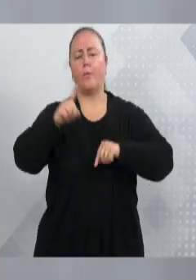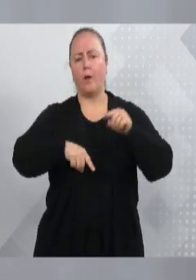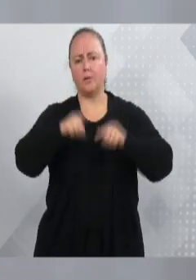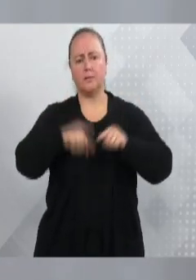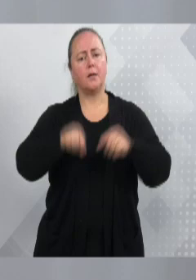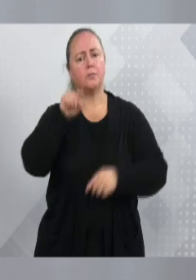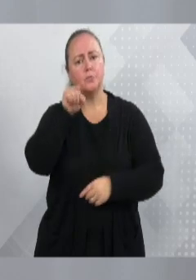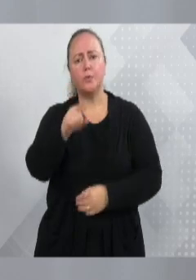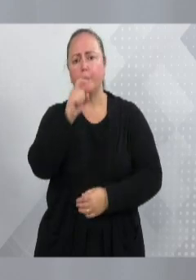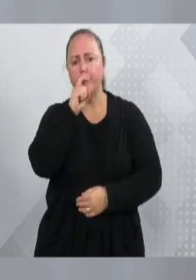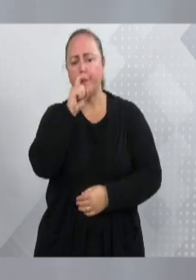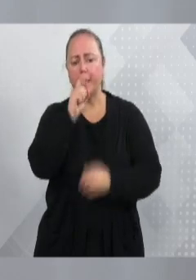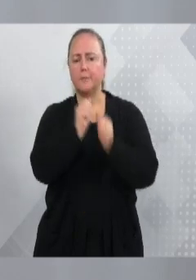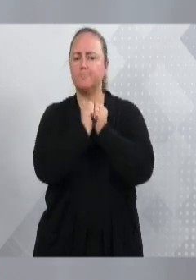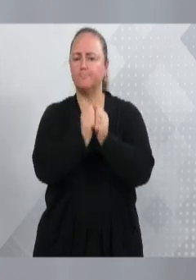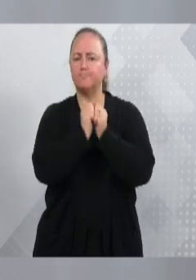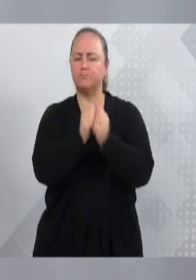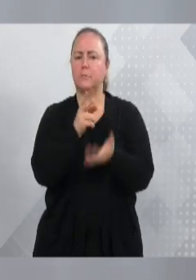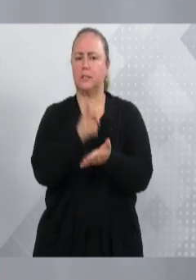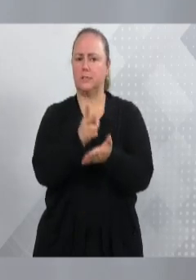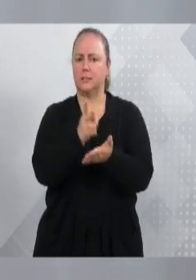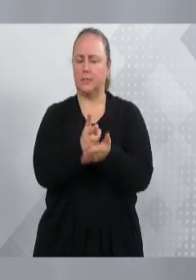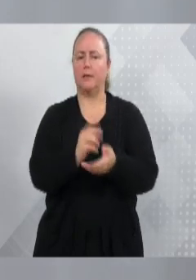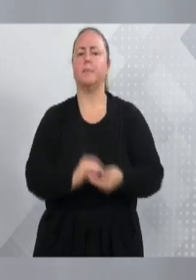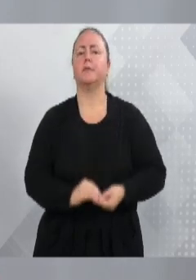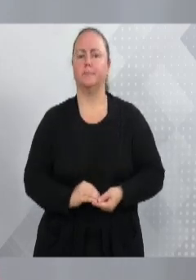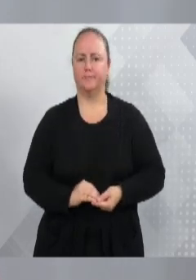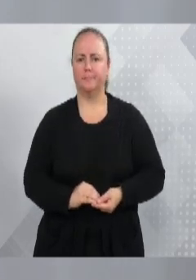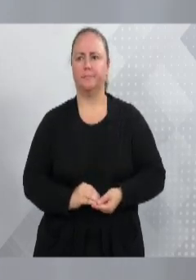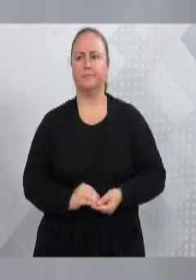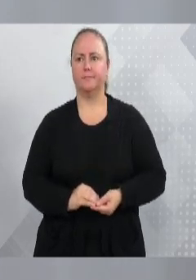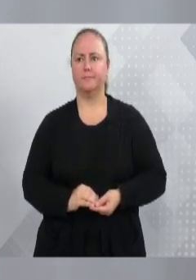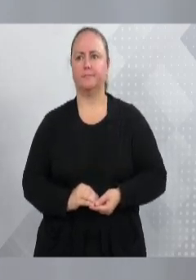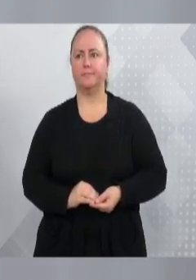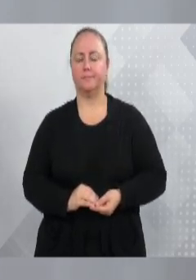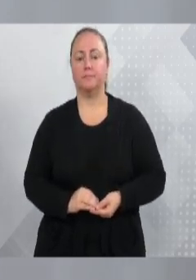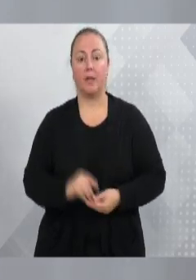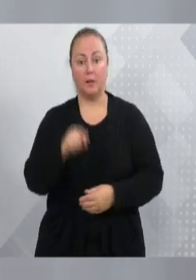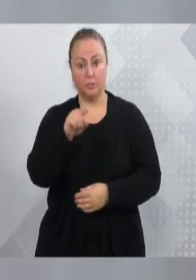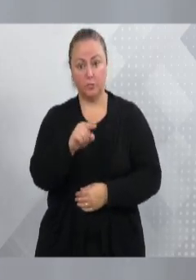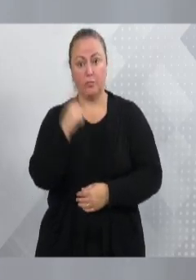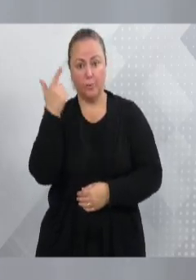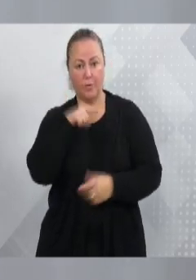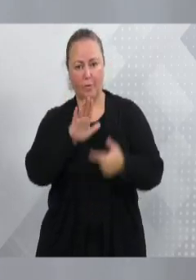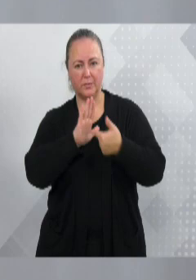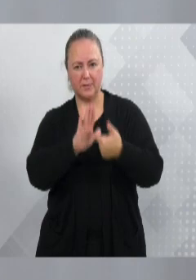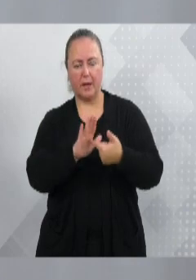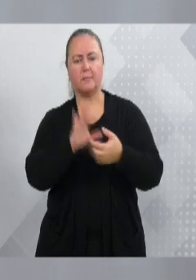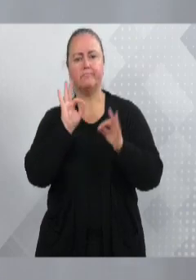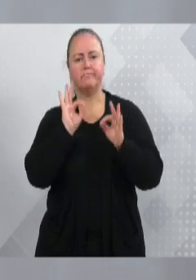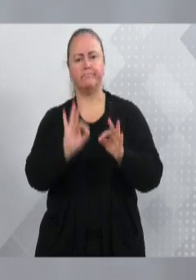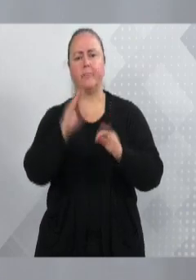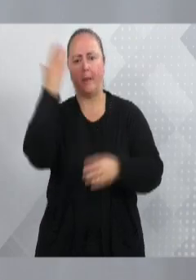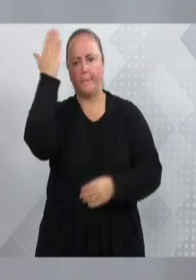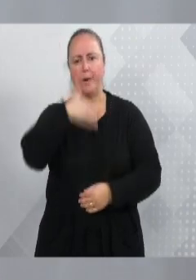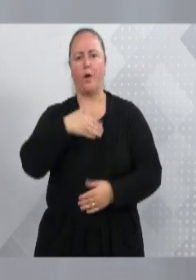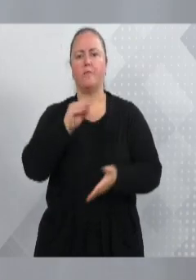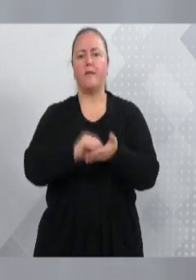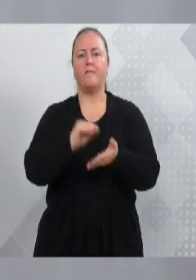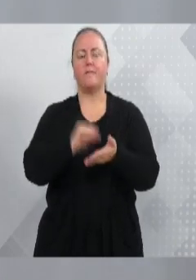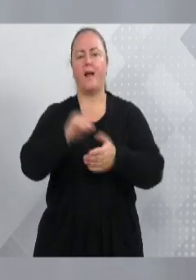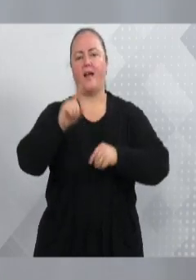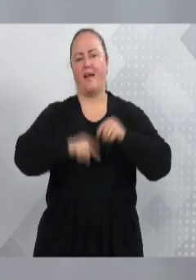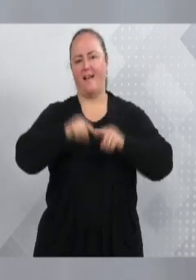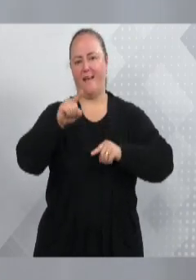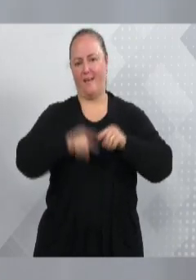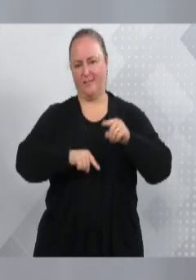tem que participar ativamente porque quando você faz isso você mostra e expõe que falta material e põe na rede né